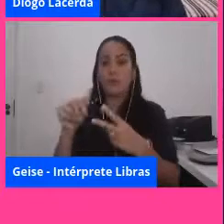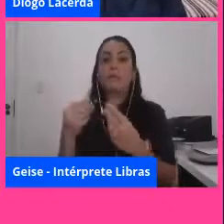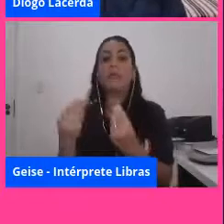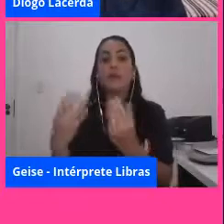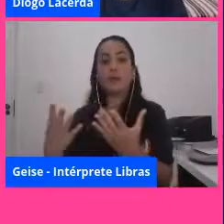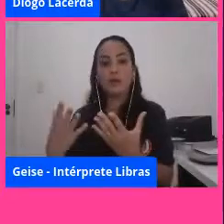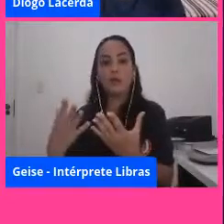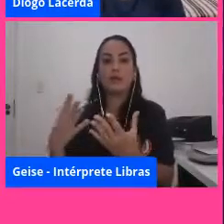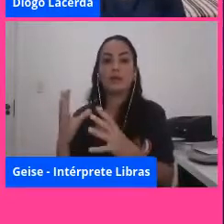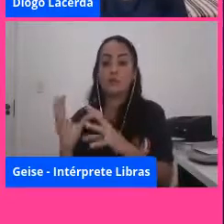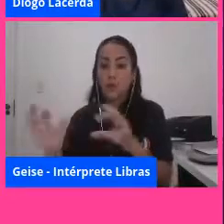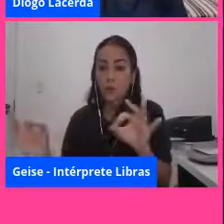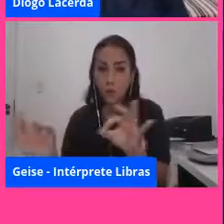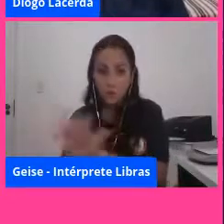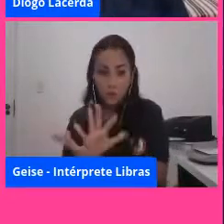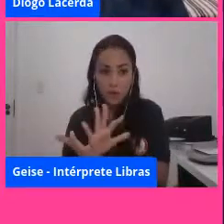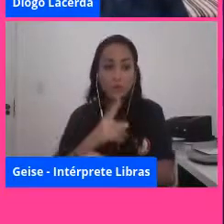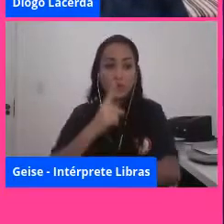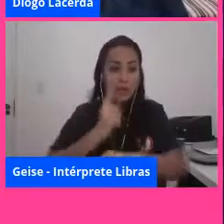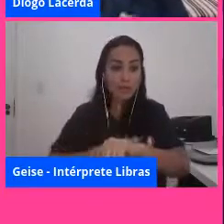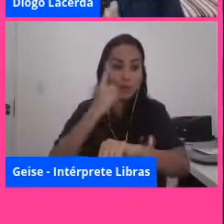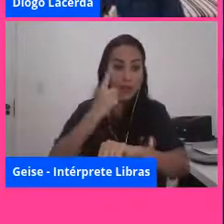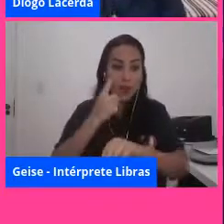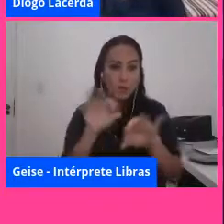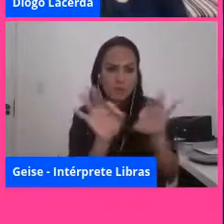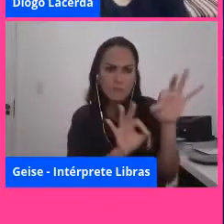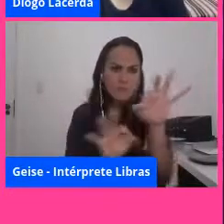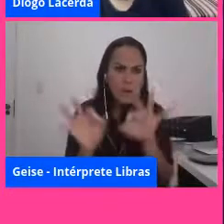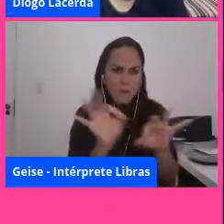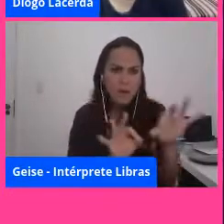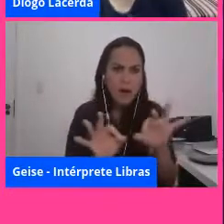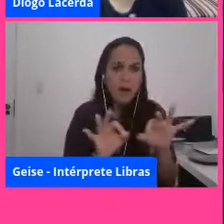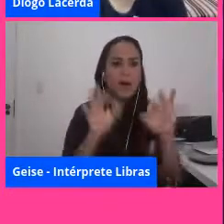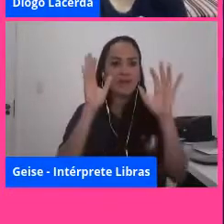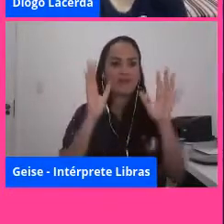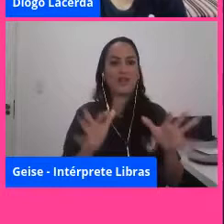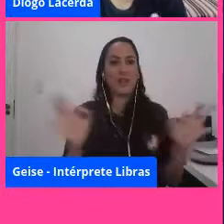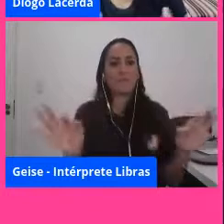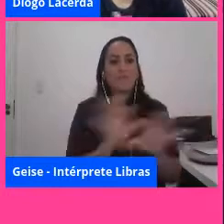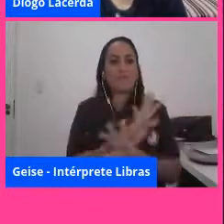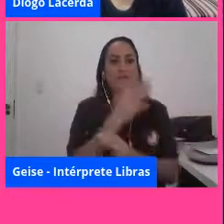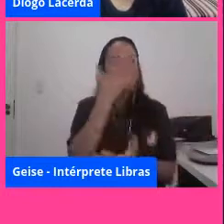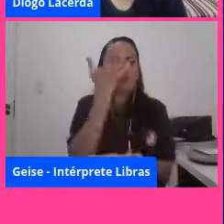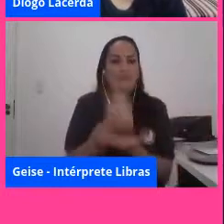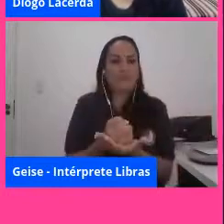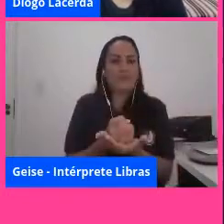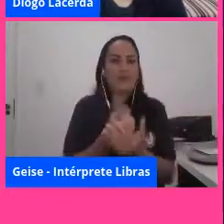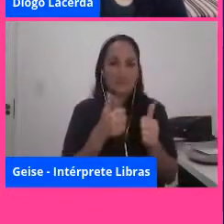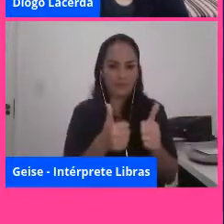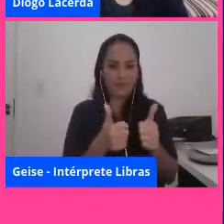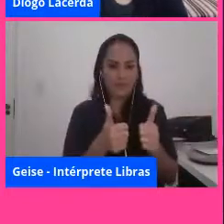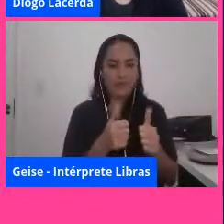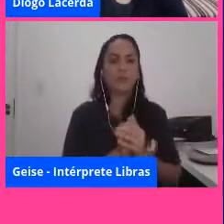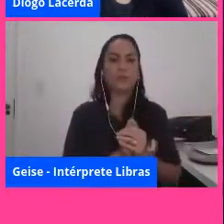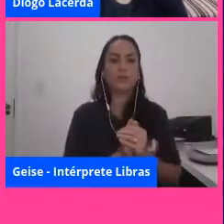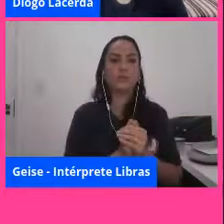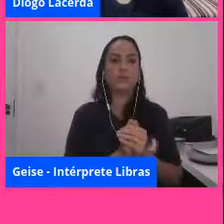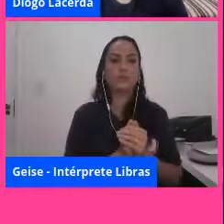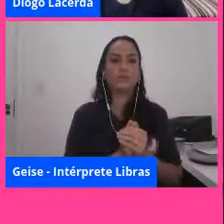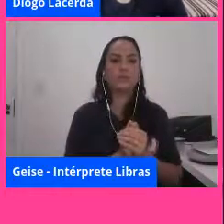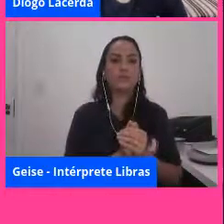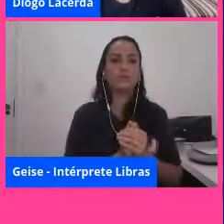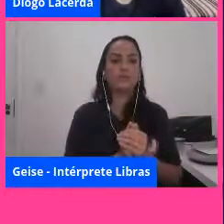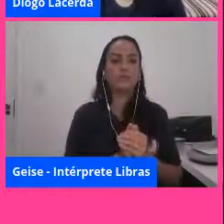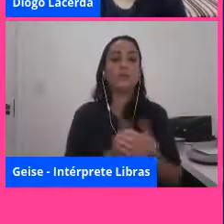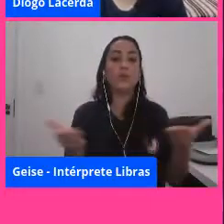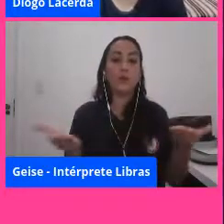da mão na massa, a gente já ter os softwares instalados, certo? E aí a gente vai falar do processo que a gente mais conhece,